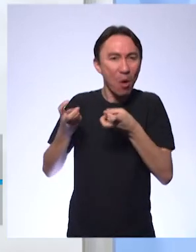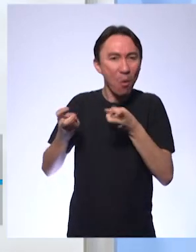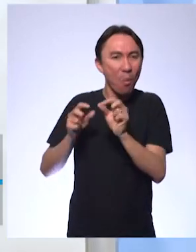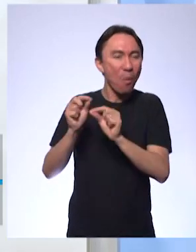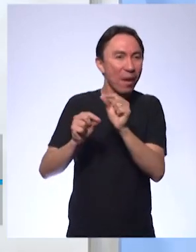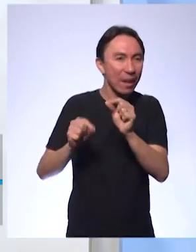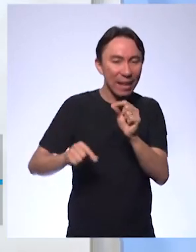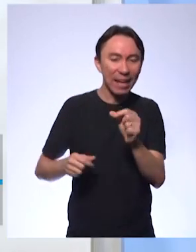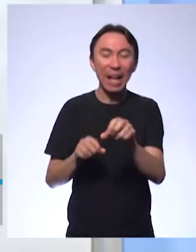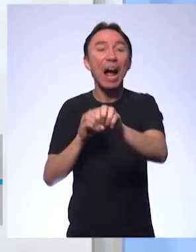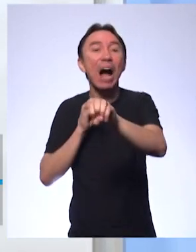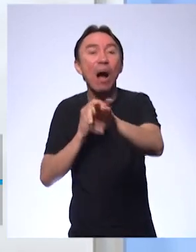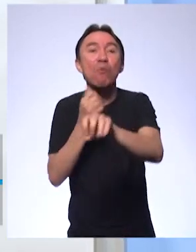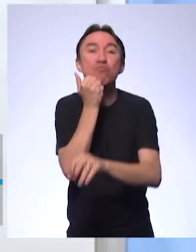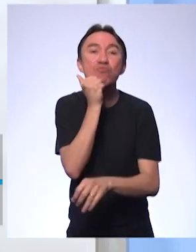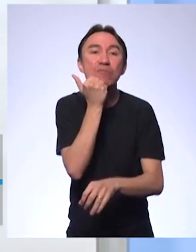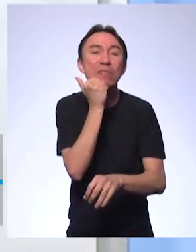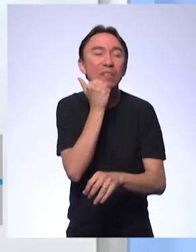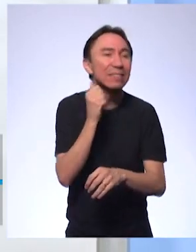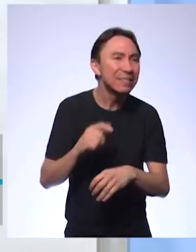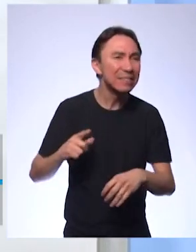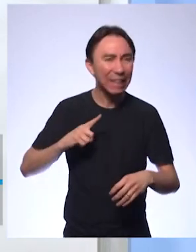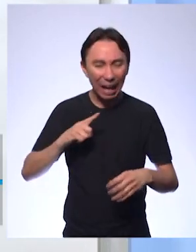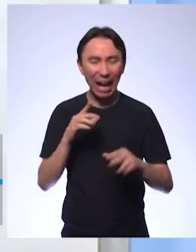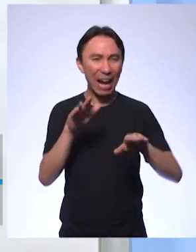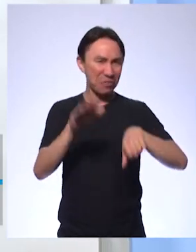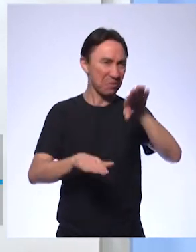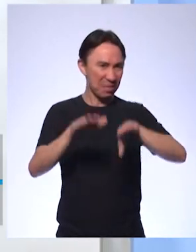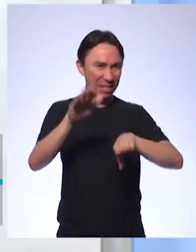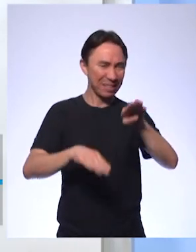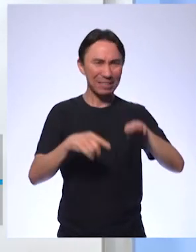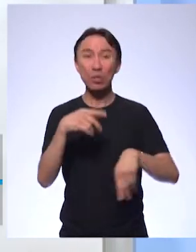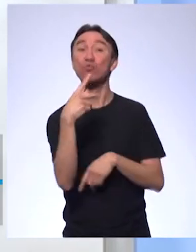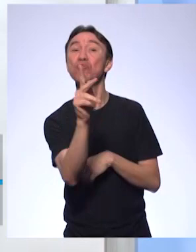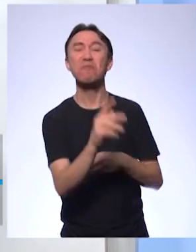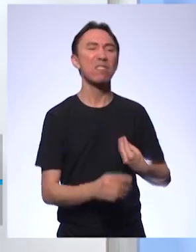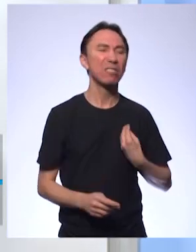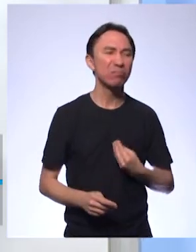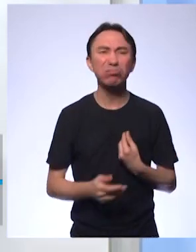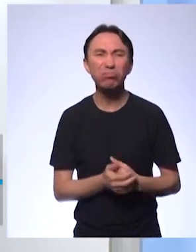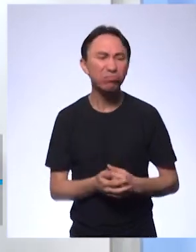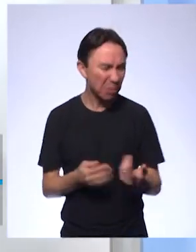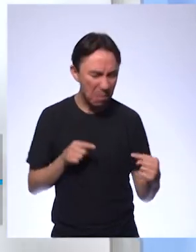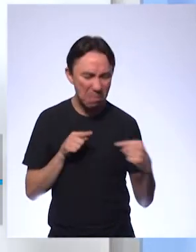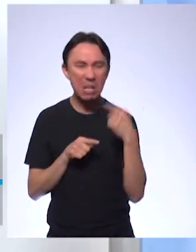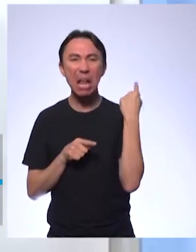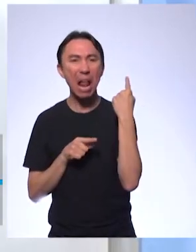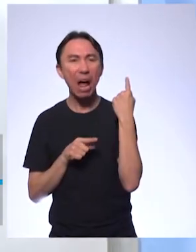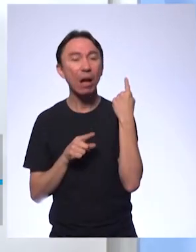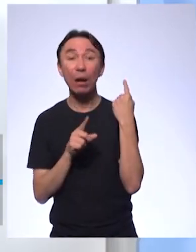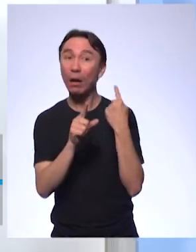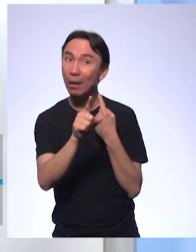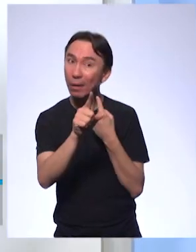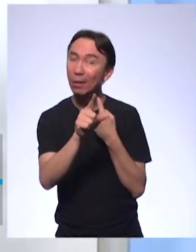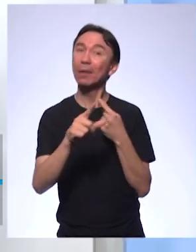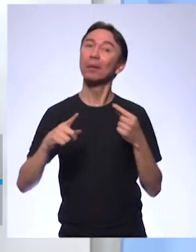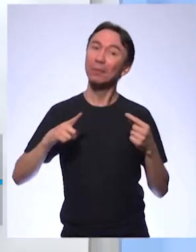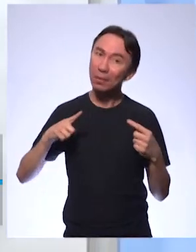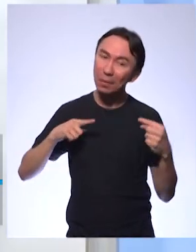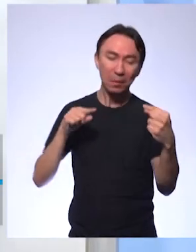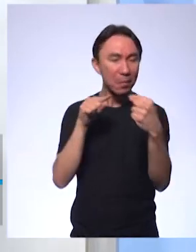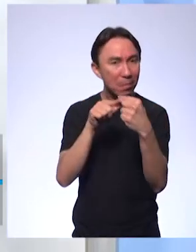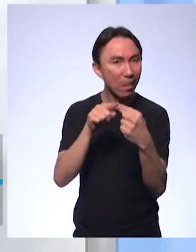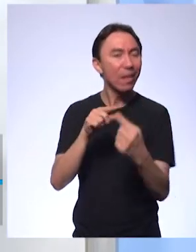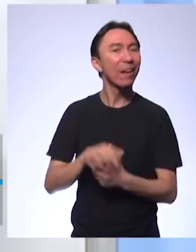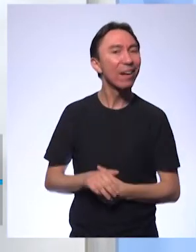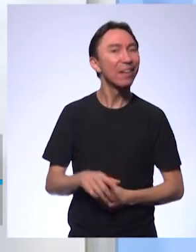de ciências, e muitas vezes parece que ela está um pouco distante da sua vida, mas aproveitar quando elas estão muito próximas do nosso dia a dia. E